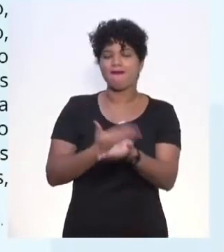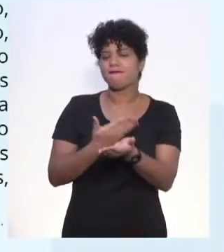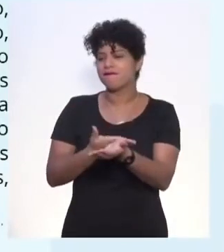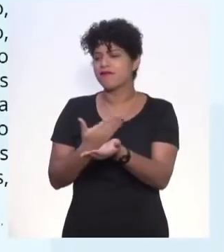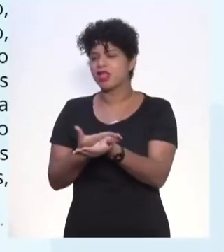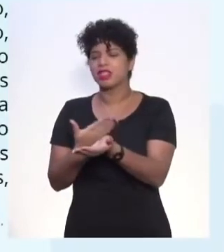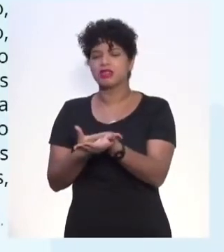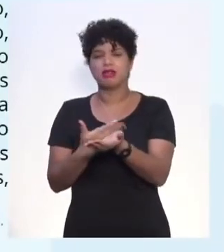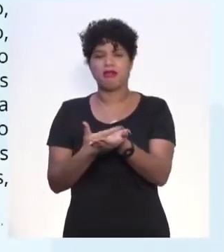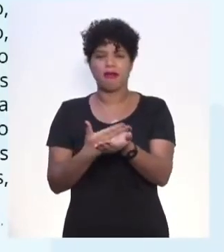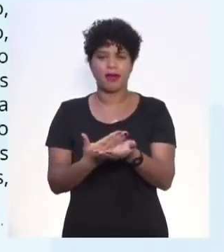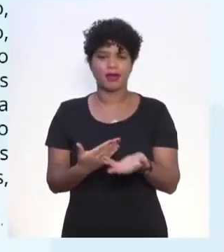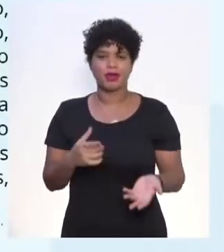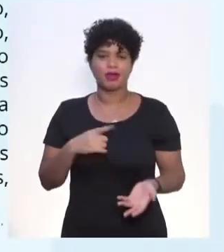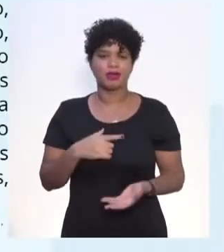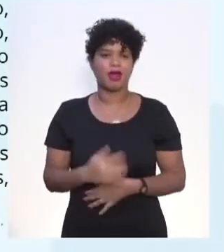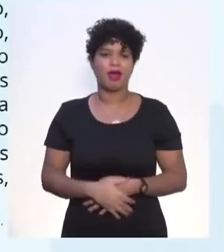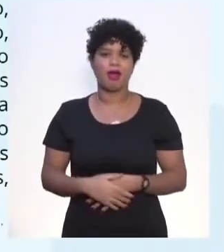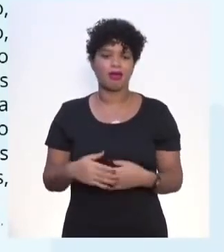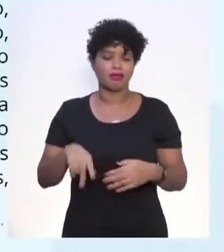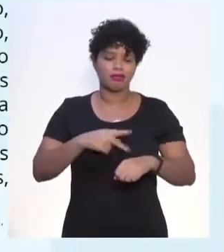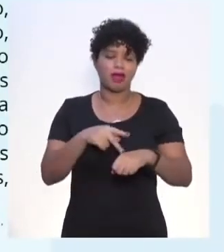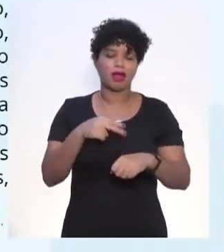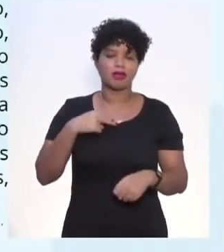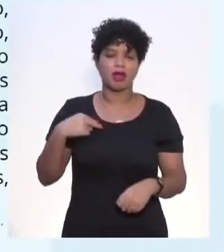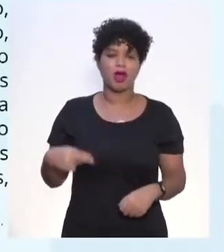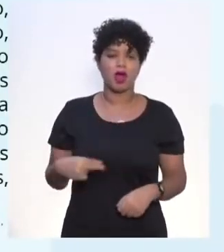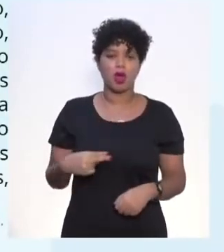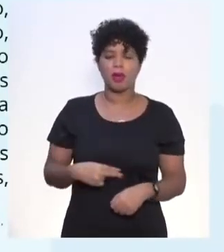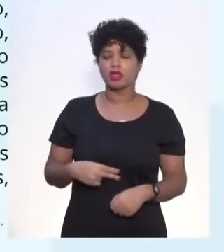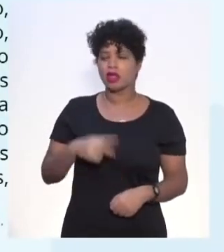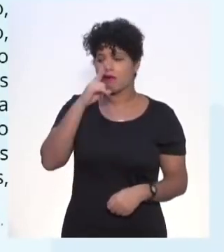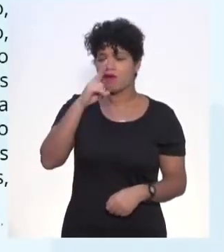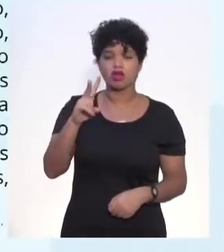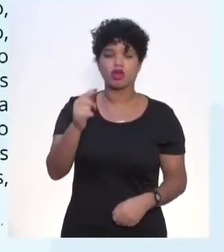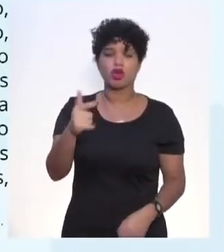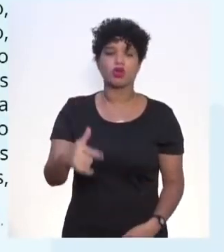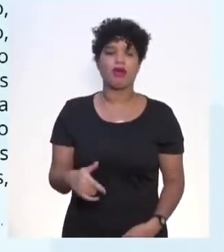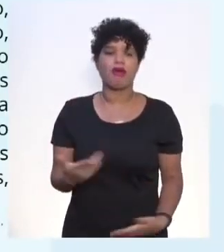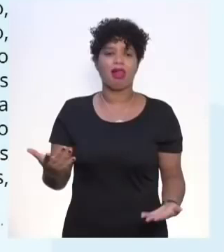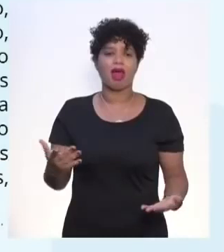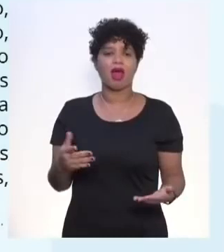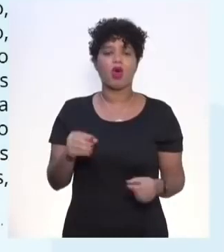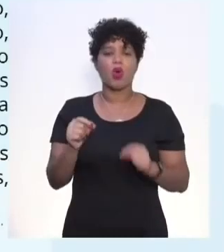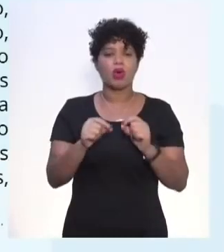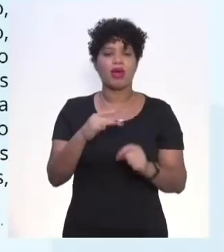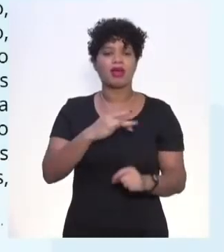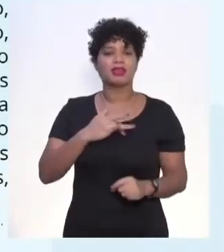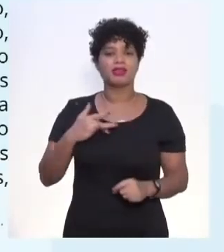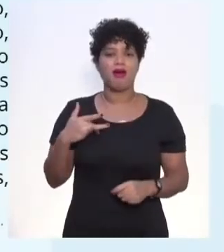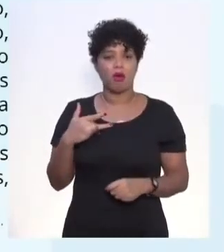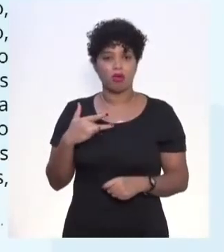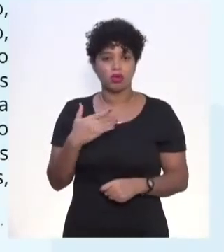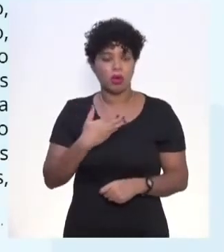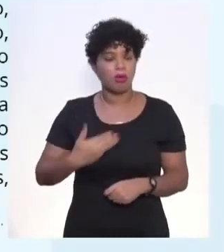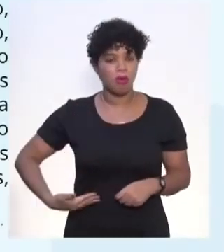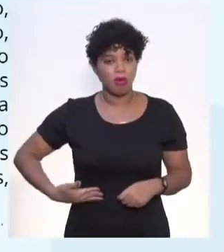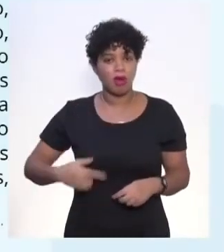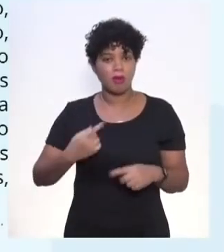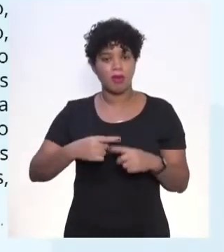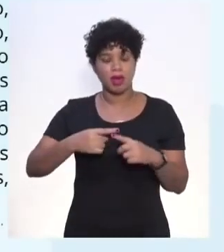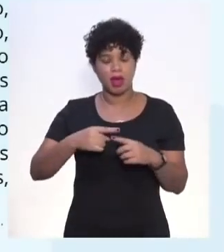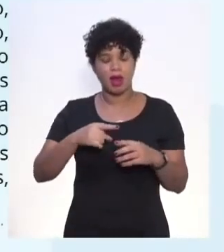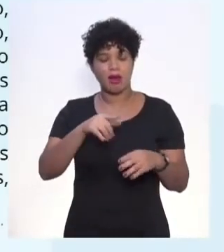isso enfraqueceu a China como um todo, porque a população virou um caso de saúde pública o vício em ópio, né? E assim eles